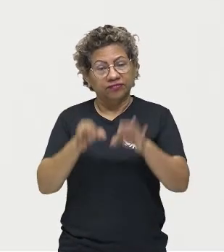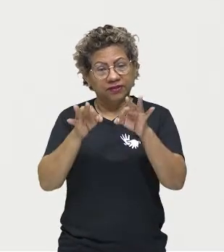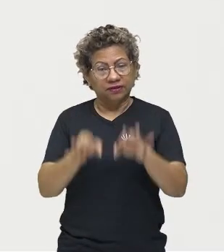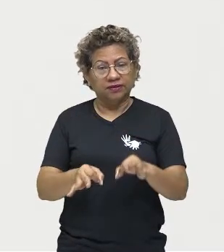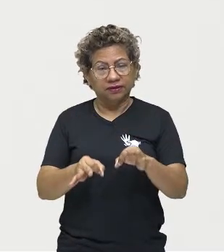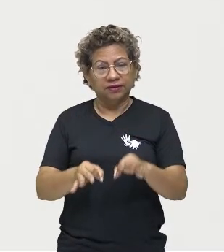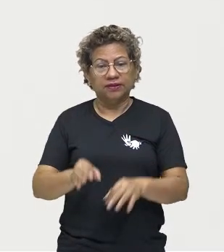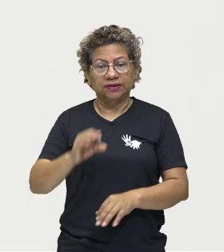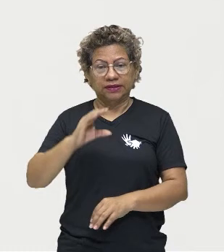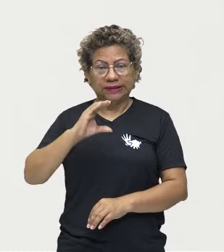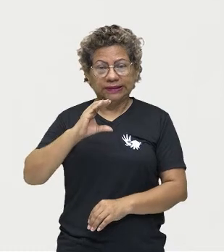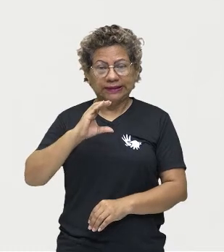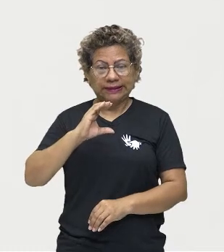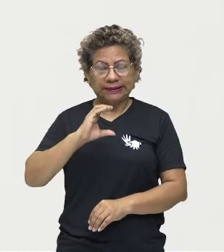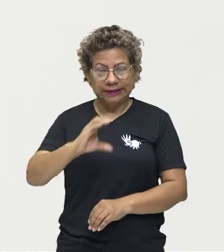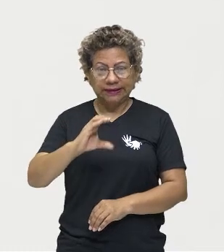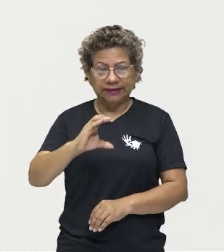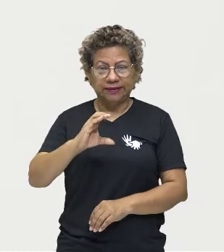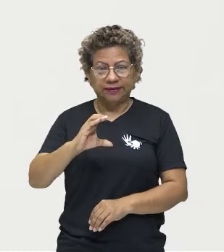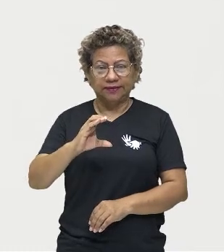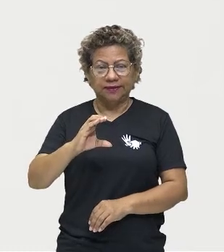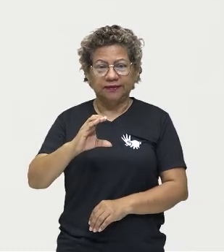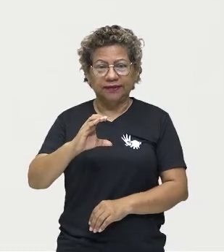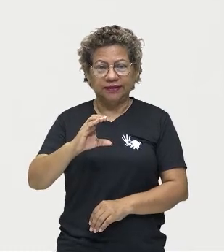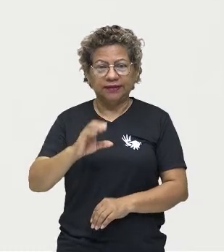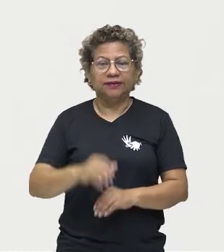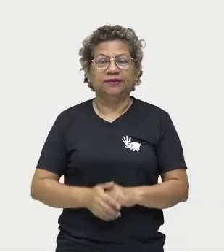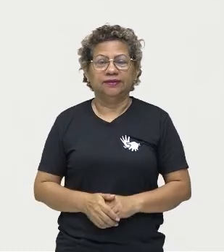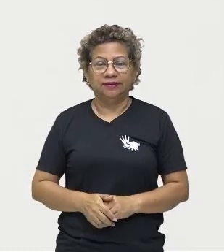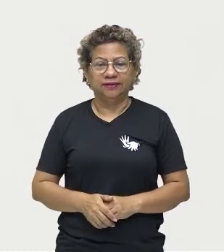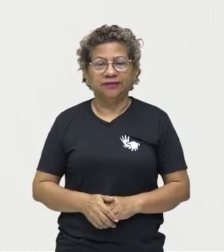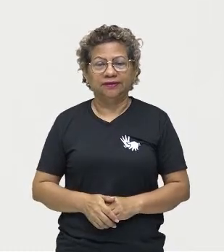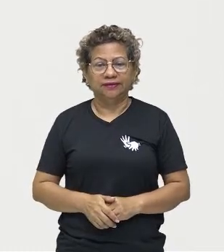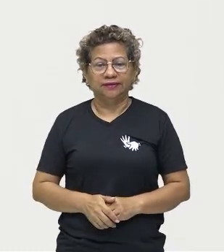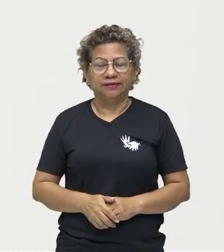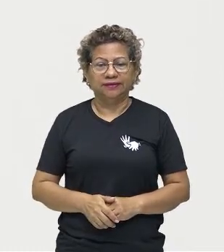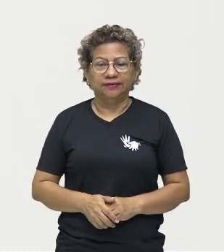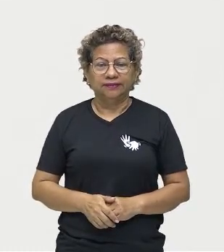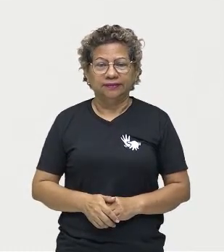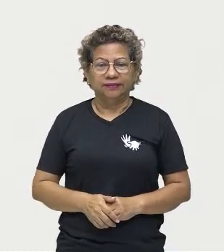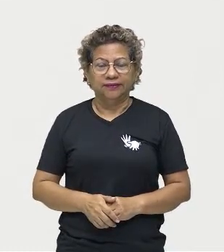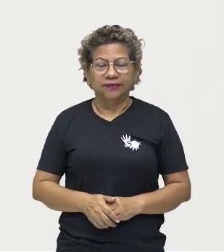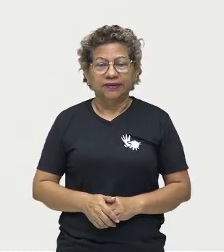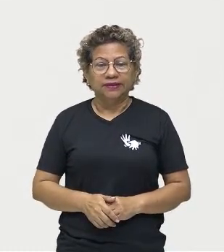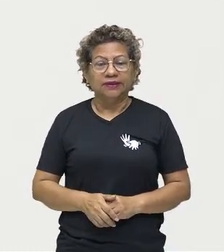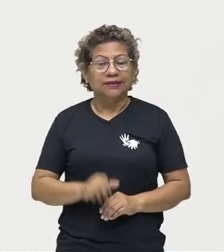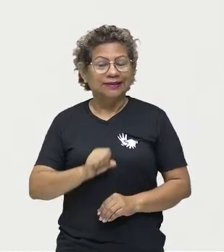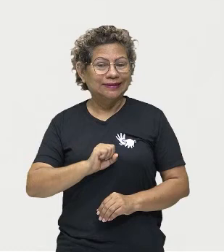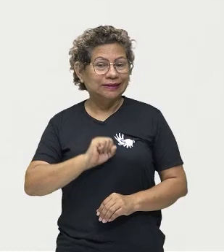é a letra C, circuncentro, tá? Então, se